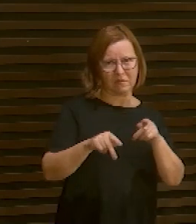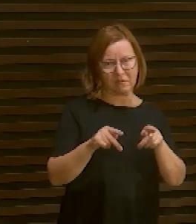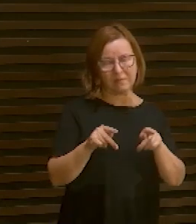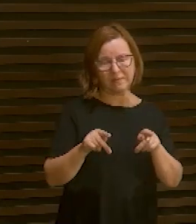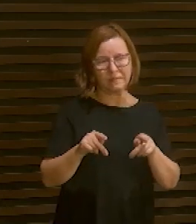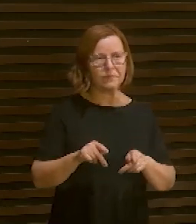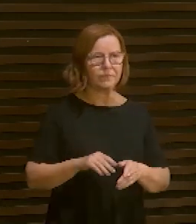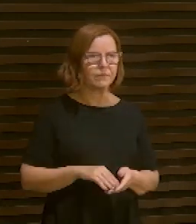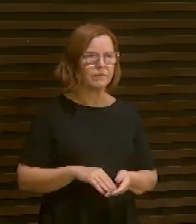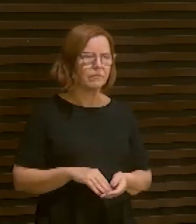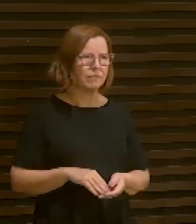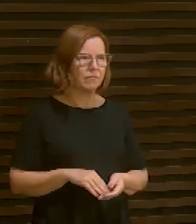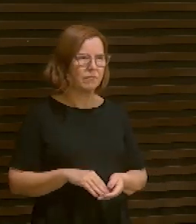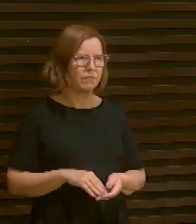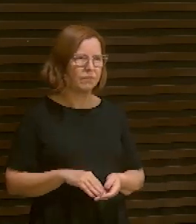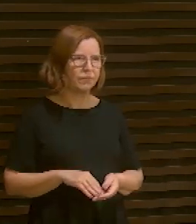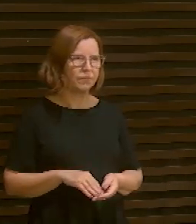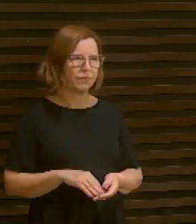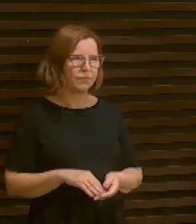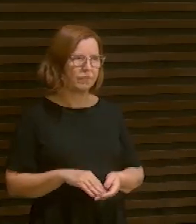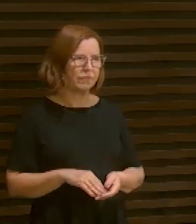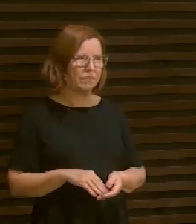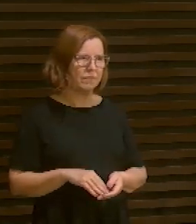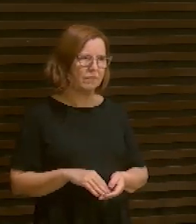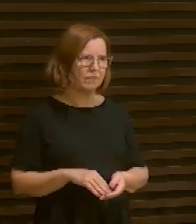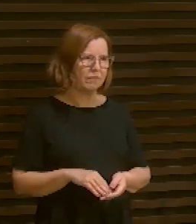uma gama de